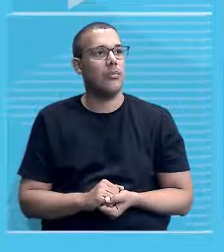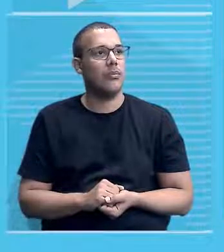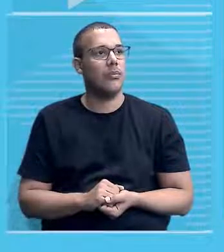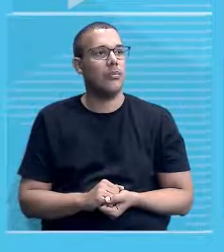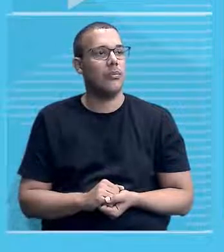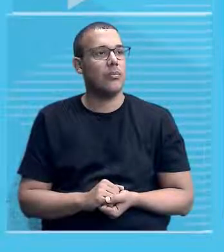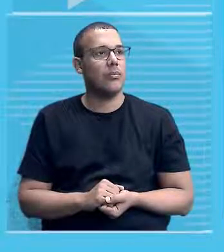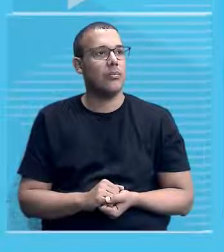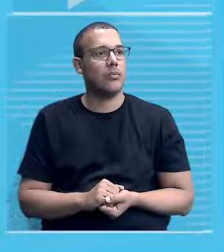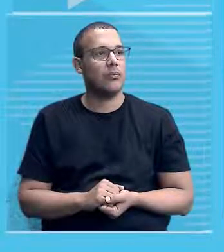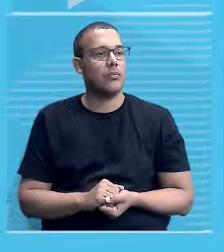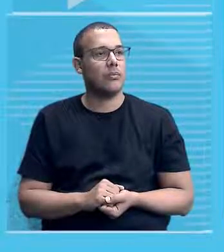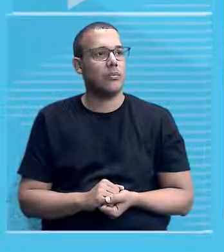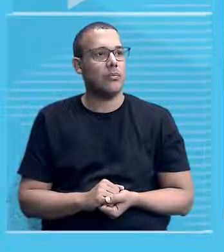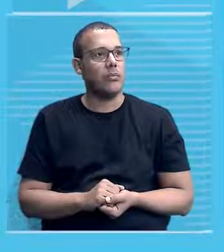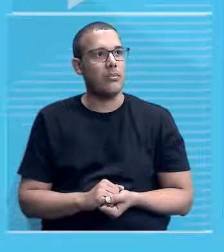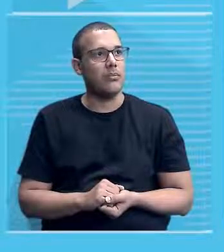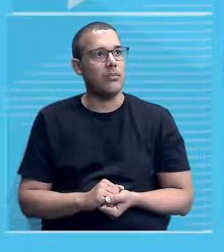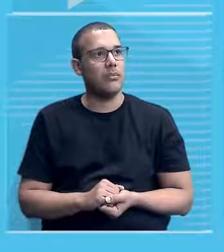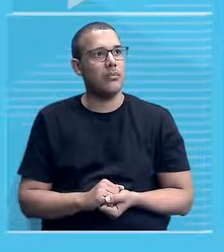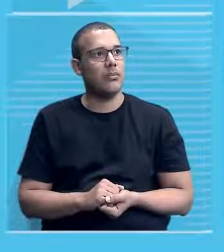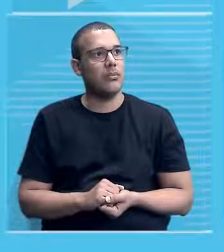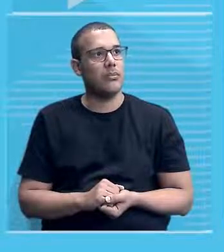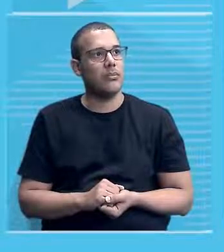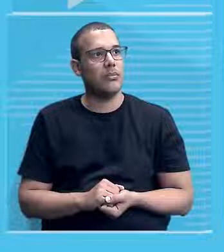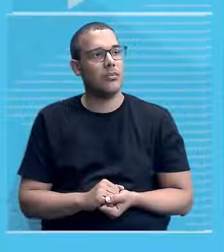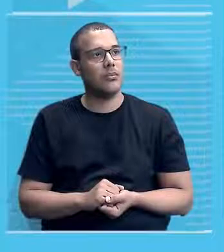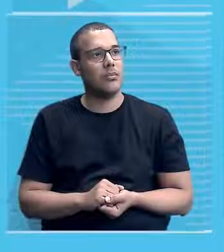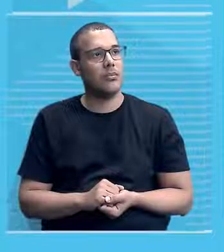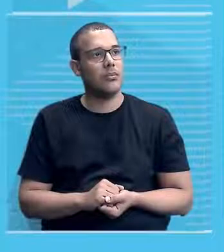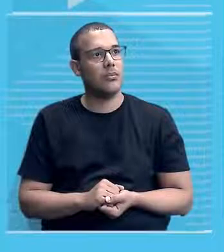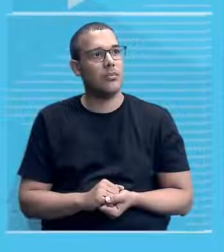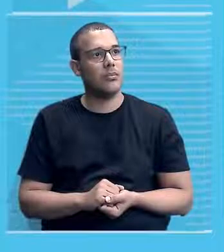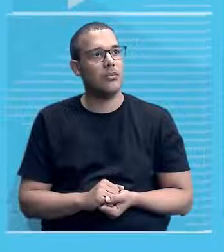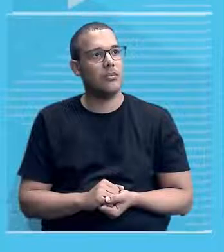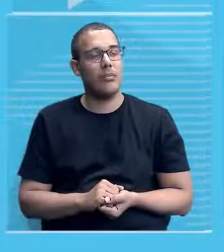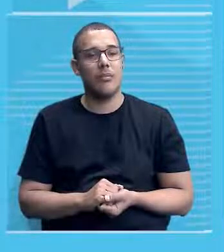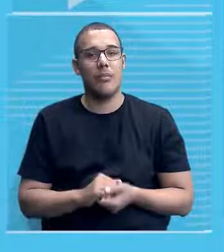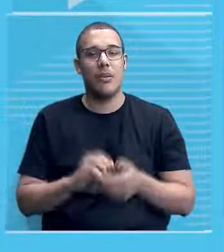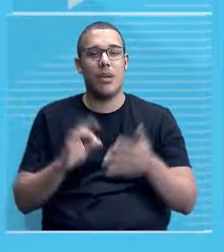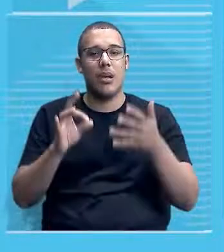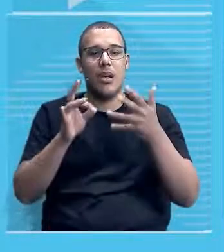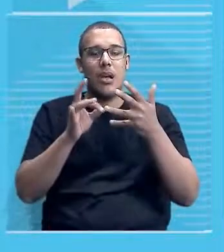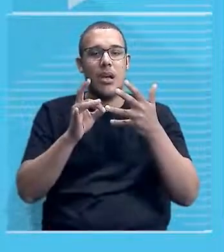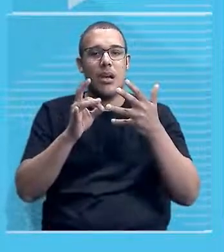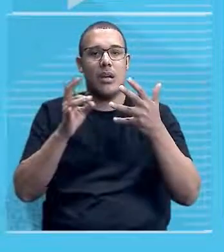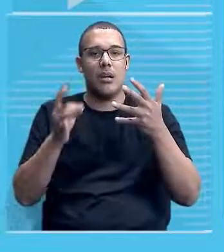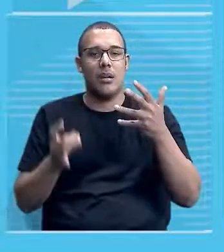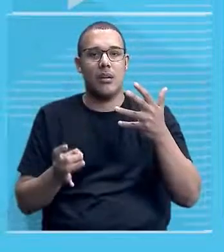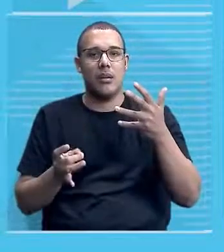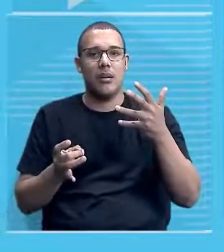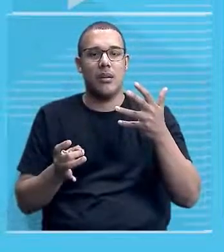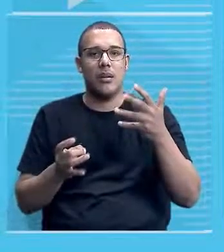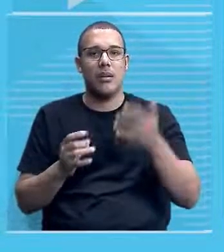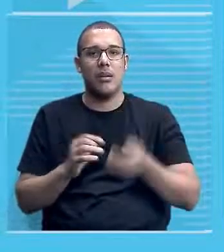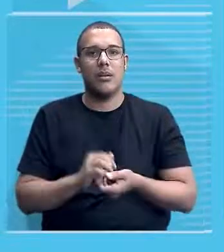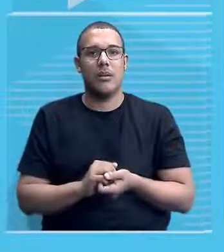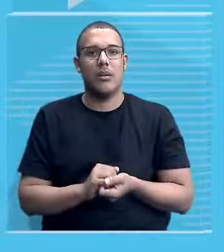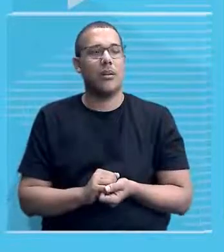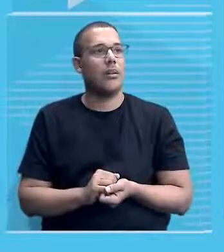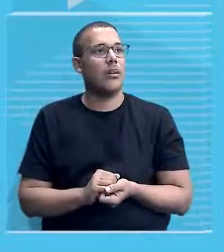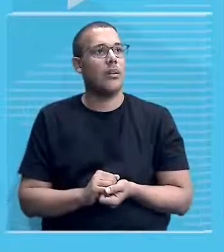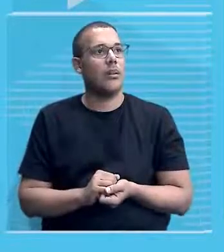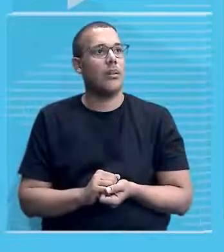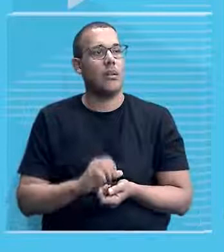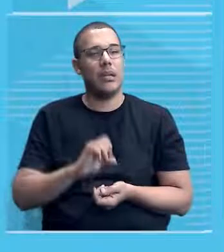aí e tem três o arcadismo Você tem o ismo